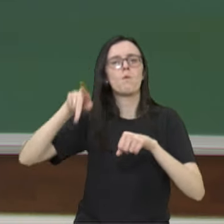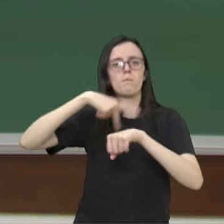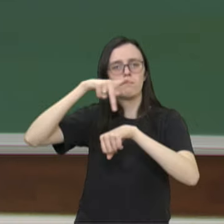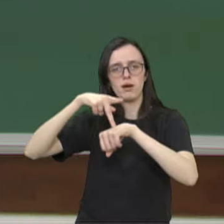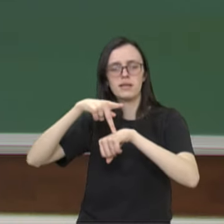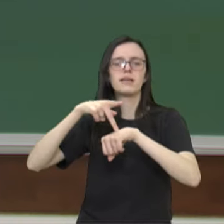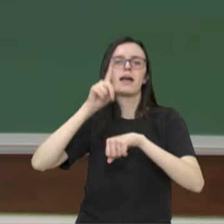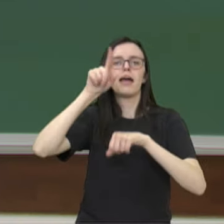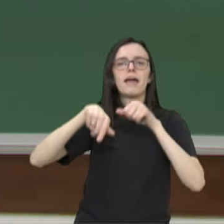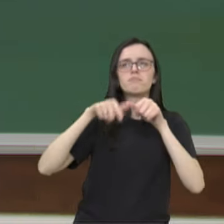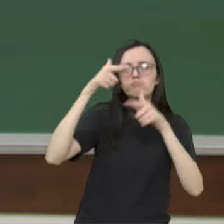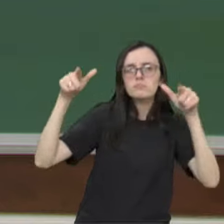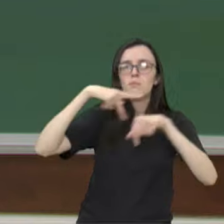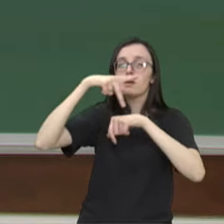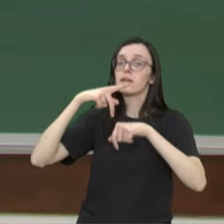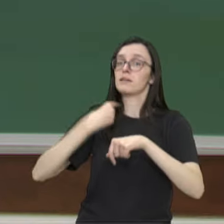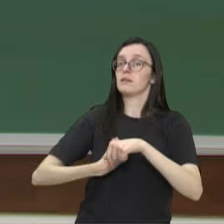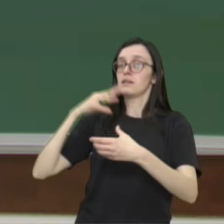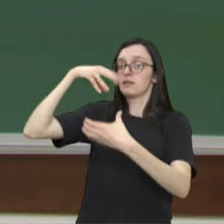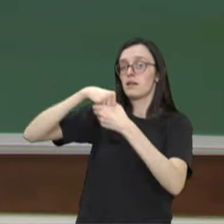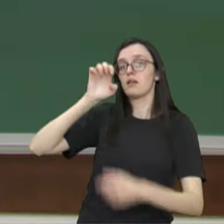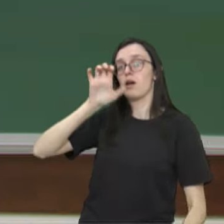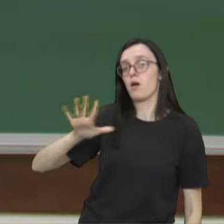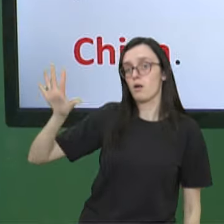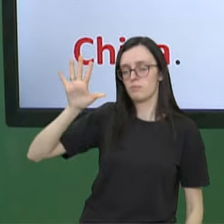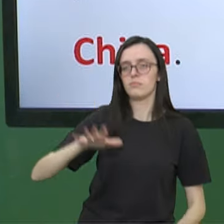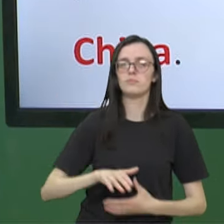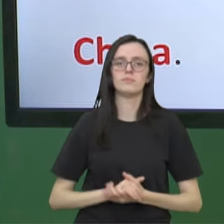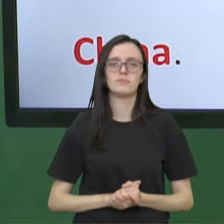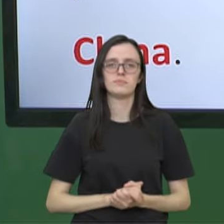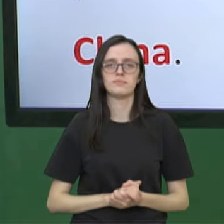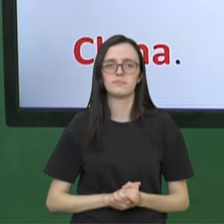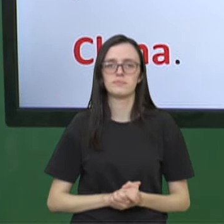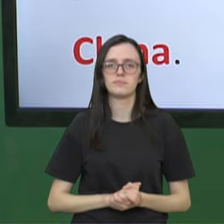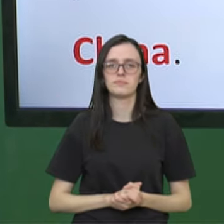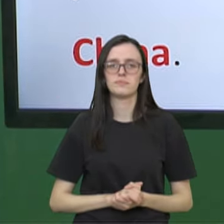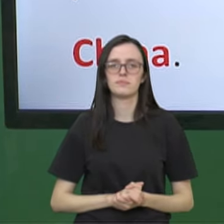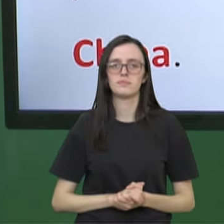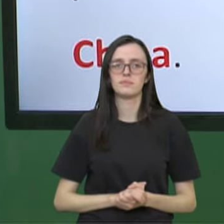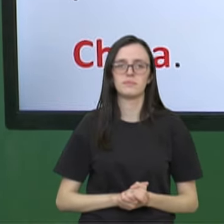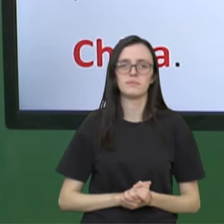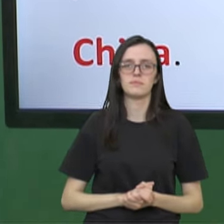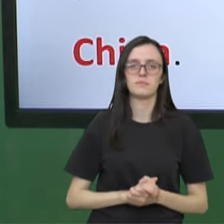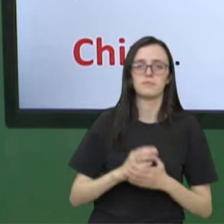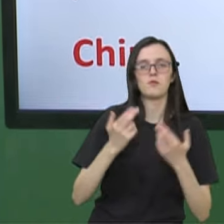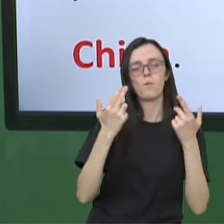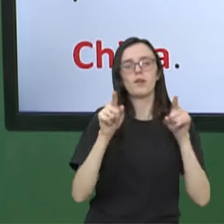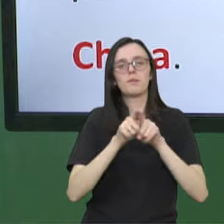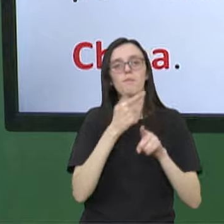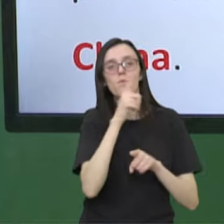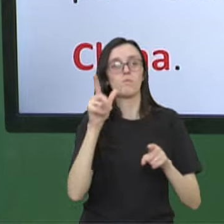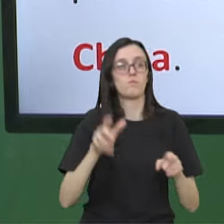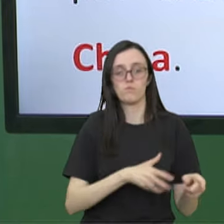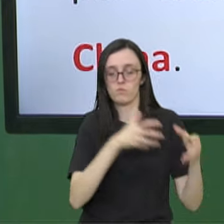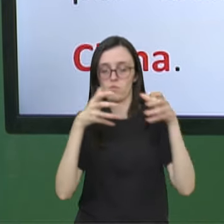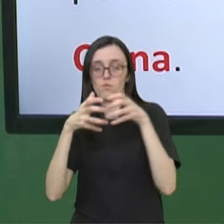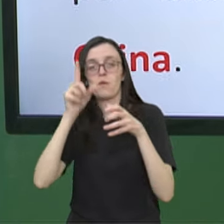grande parcela dos países europeus. Tá ok, pessoal? Já como rol, como grupo de